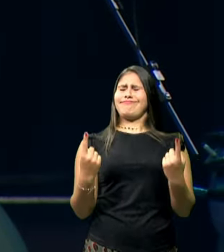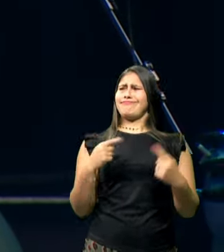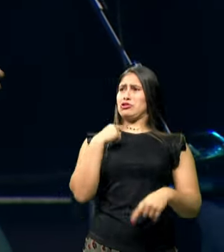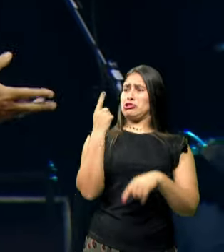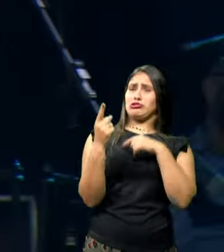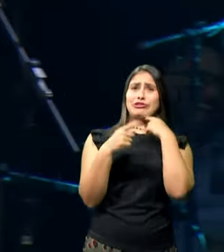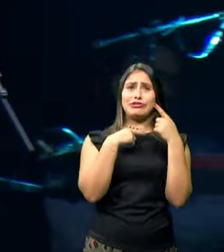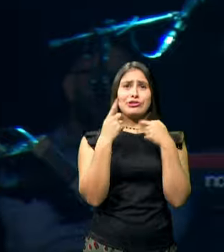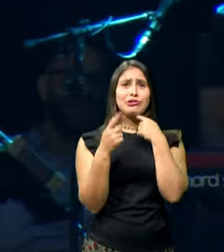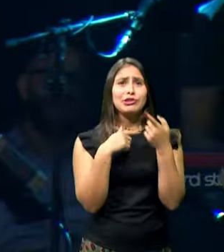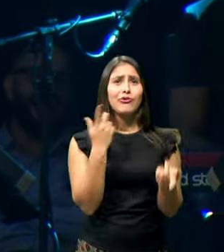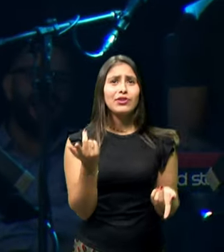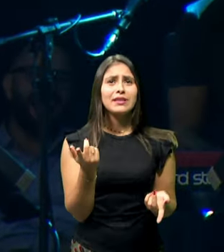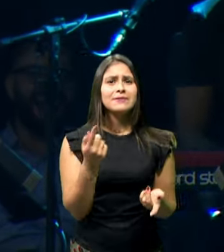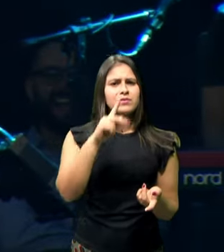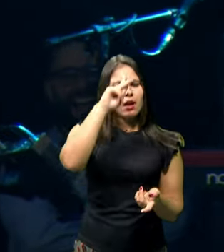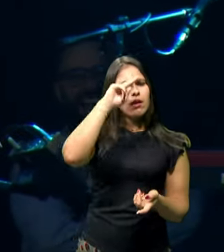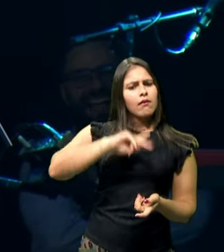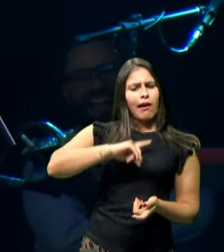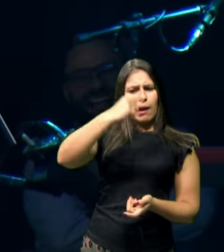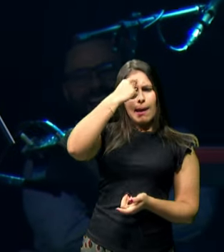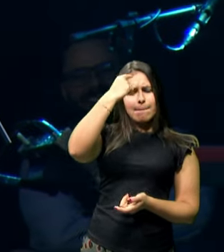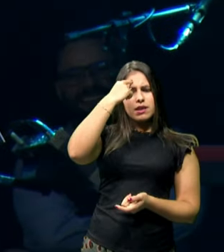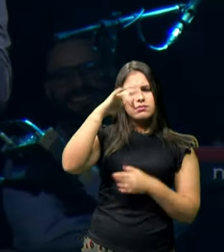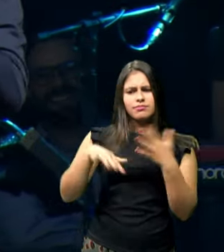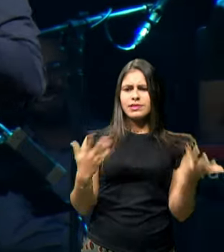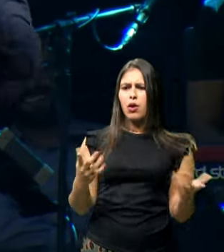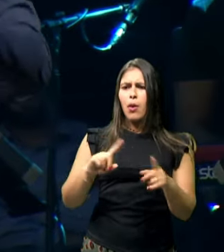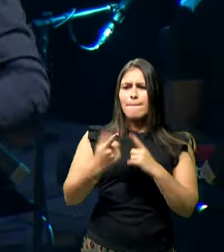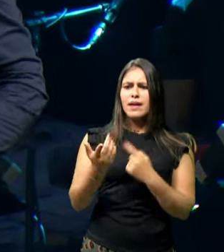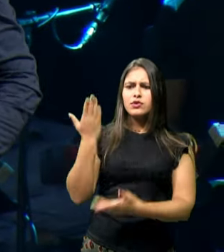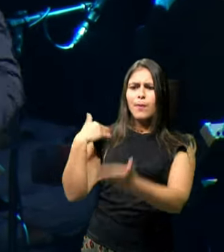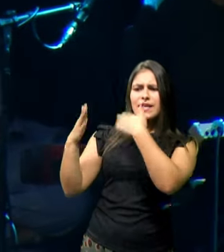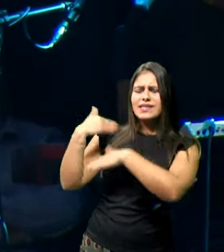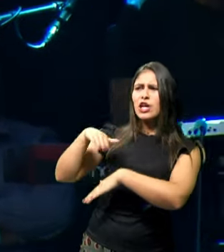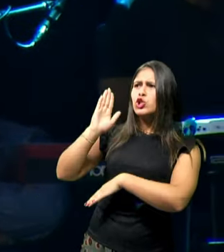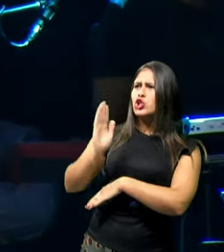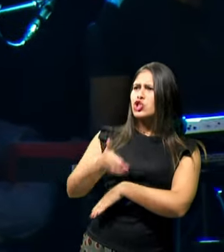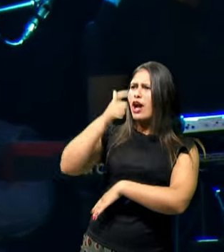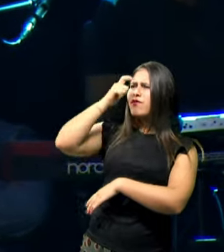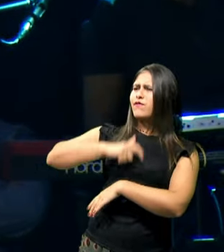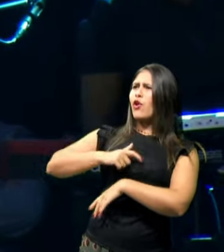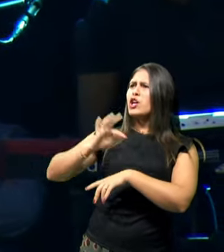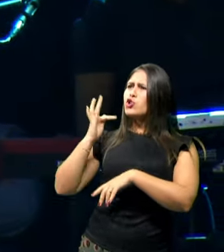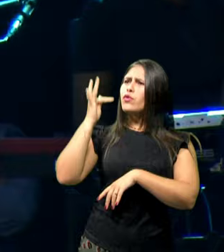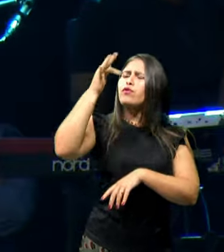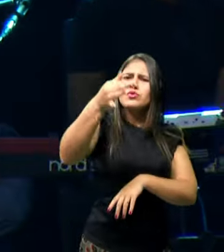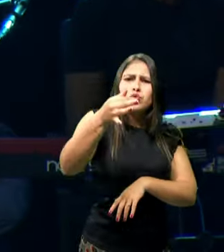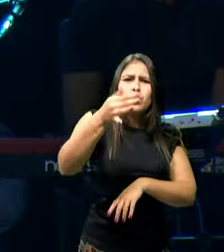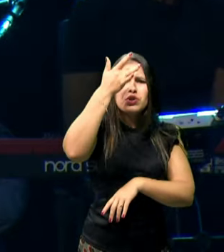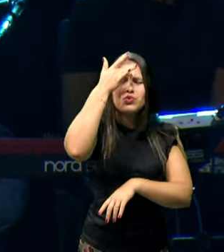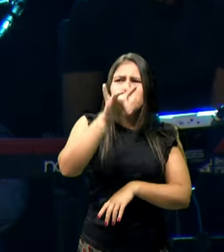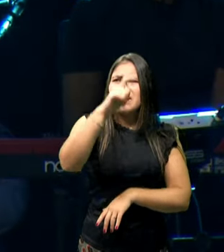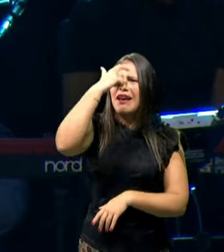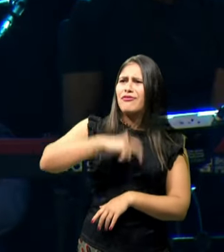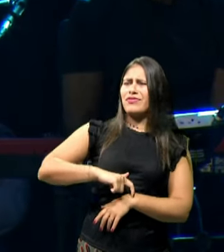Porque eu não sou o que penso que sou. Eu sou alguma coisa que eu já fui. E não sei o que é que eu vou ser. E estou pagando o pato para um miserável que fez no